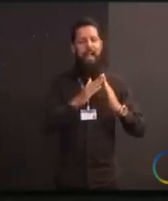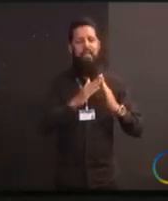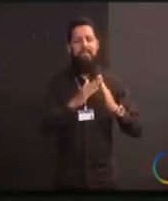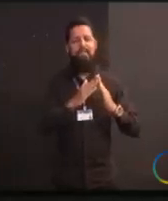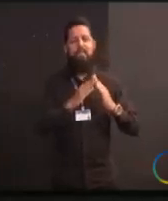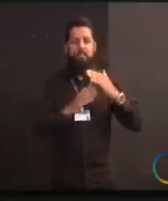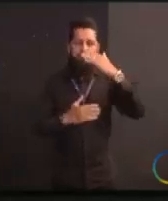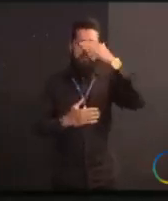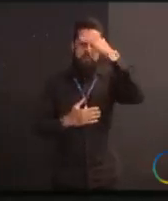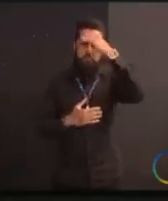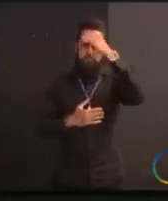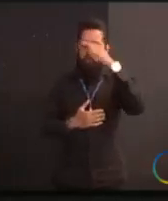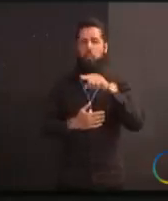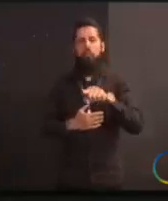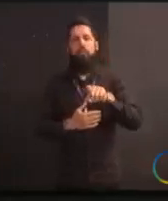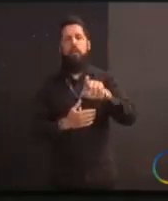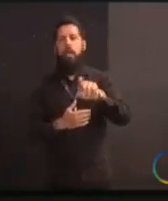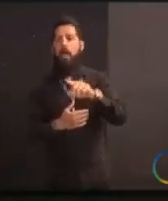Leopoldo.